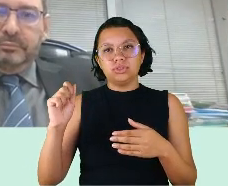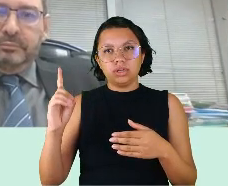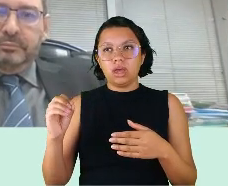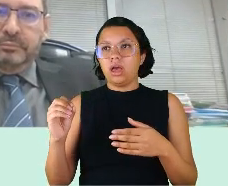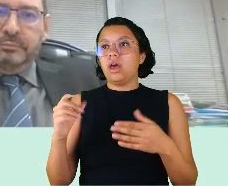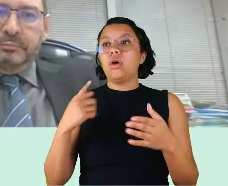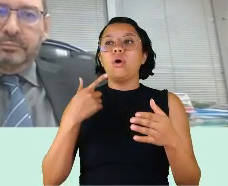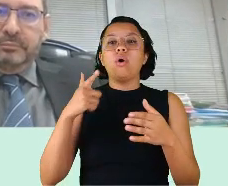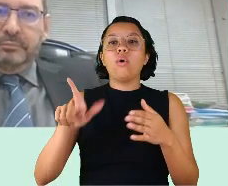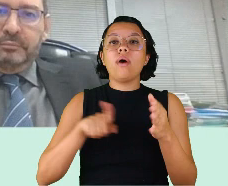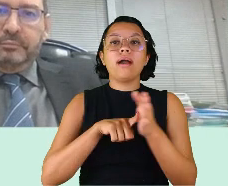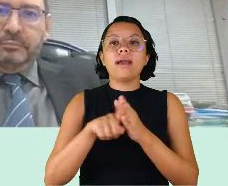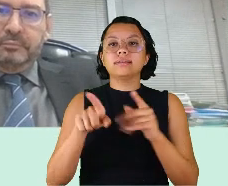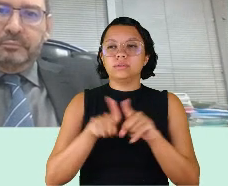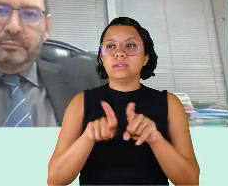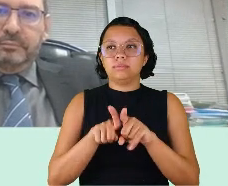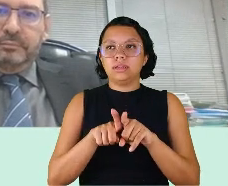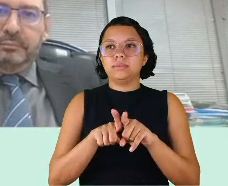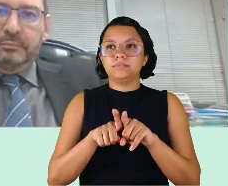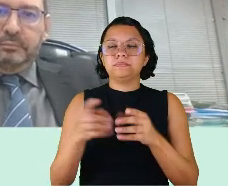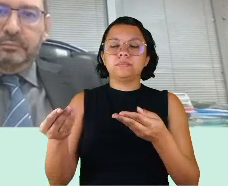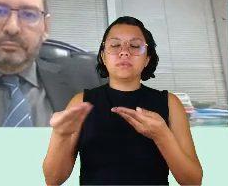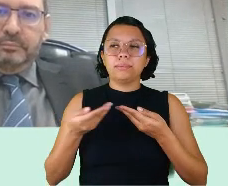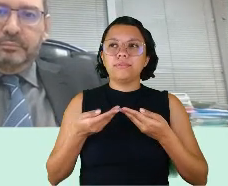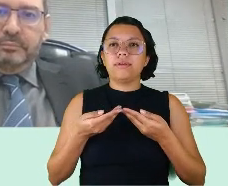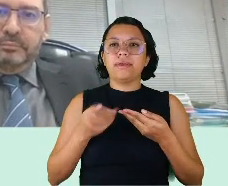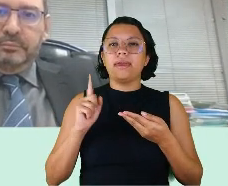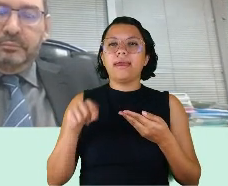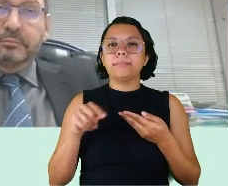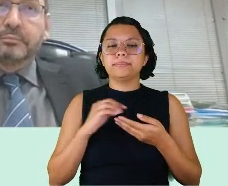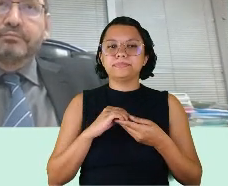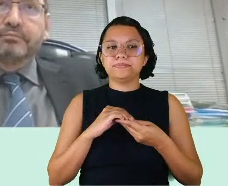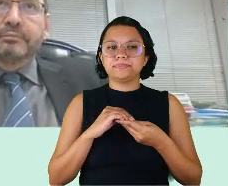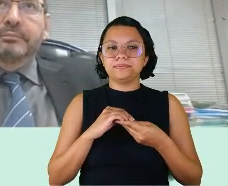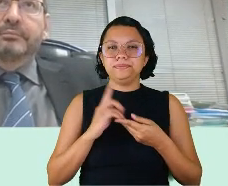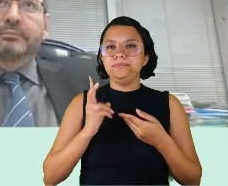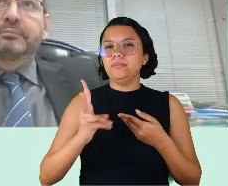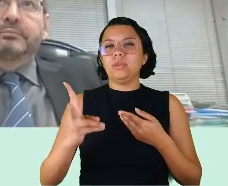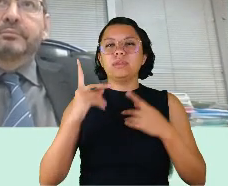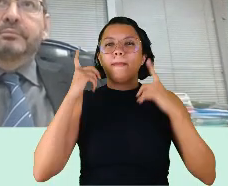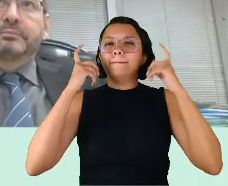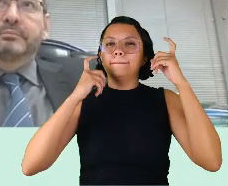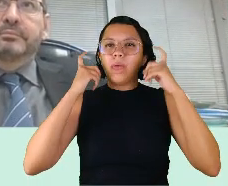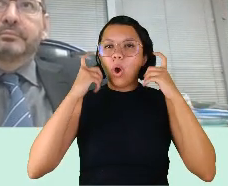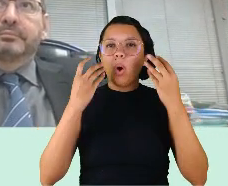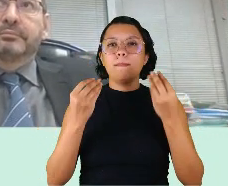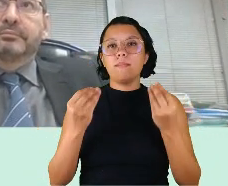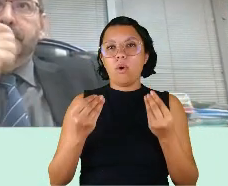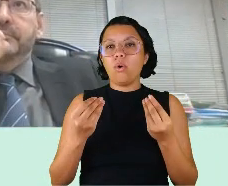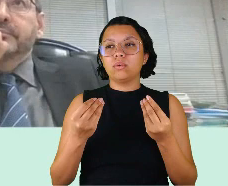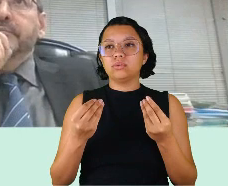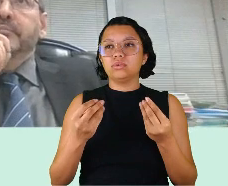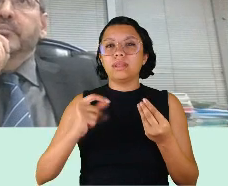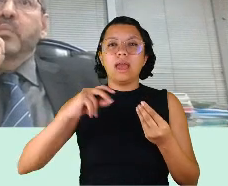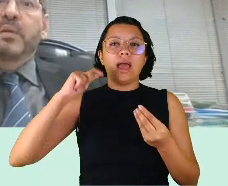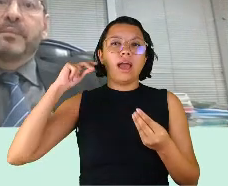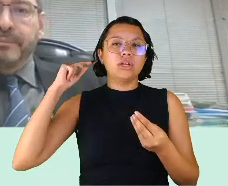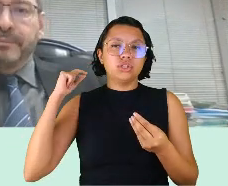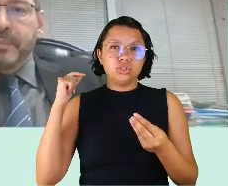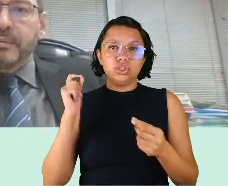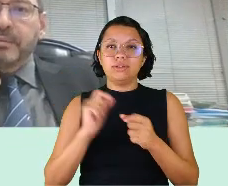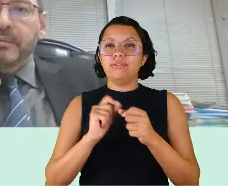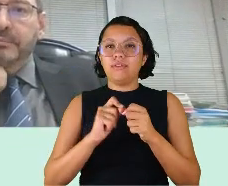Exatamente. Outra questão também que me vem eu sempre me preocupo muito com isso. Desde